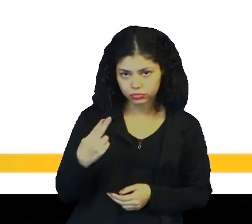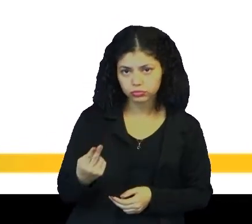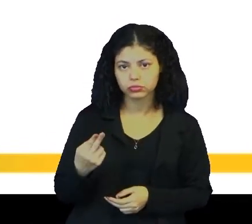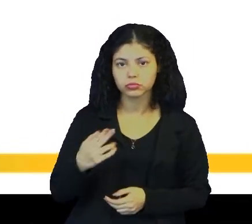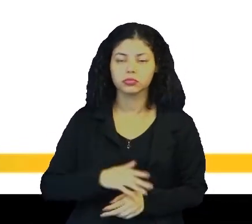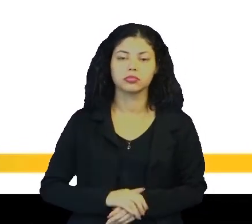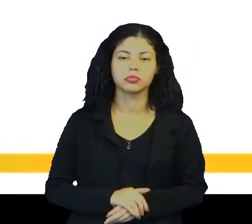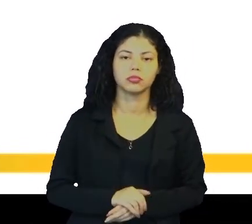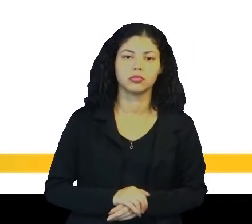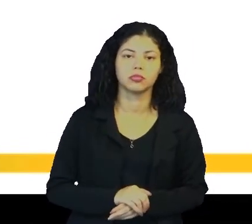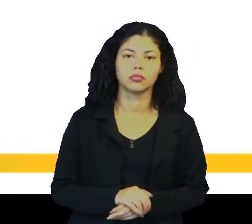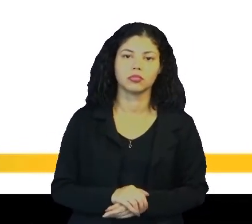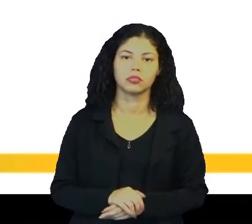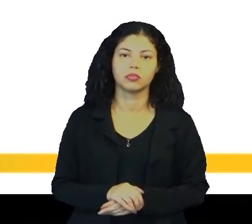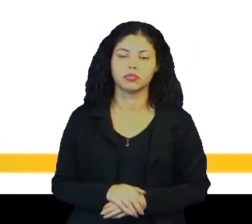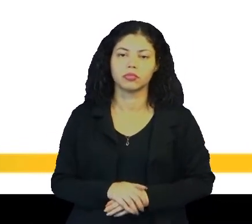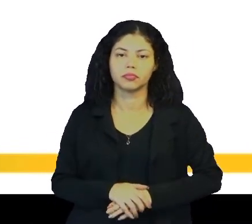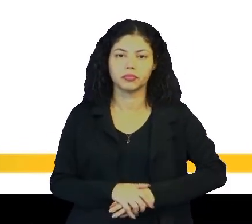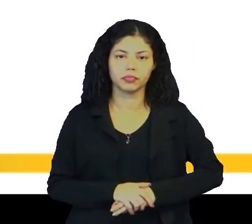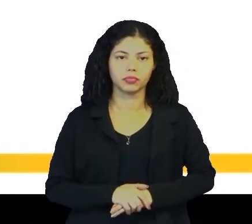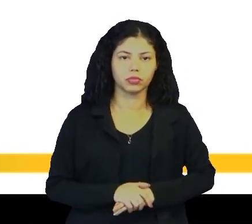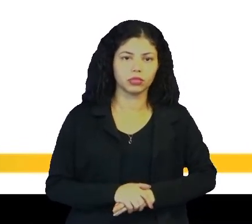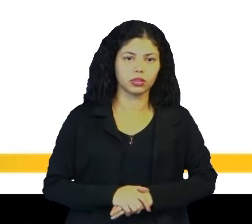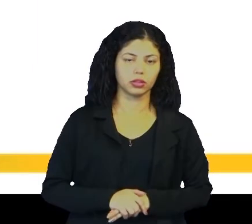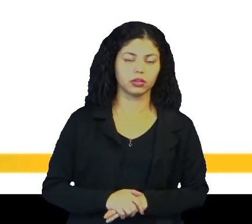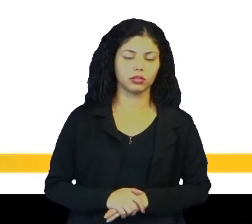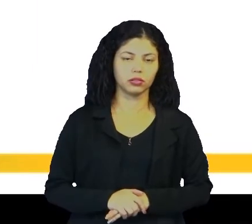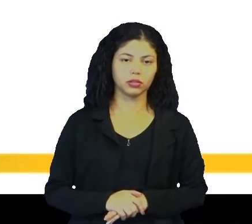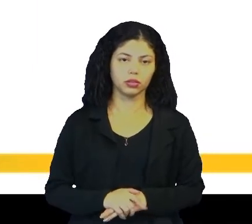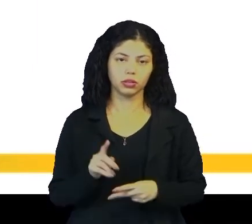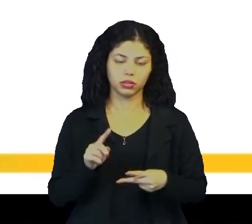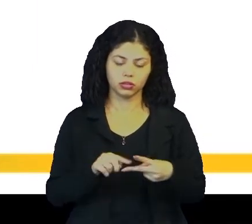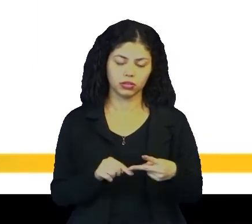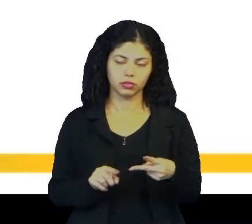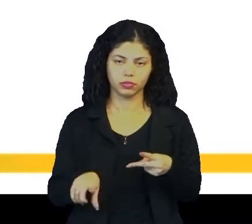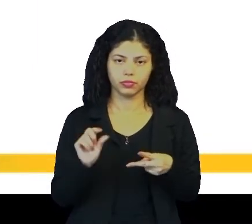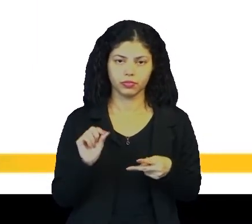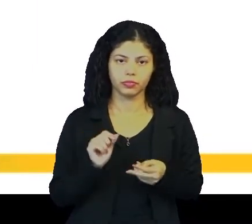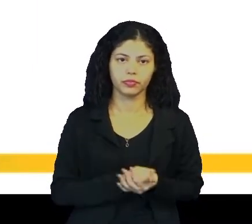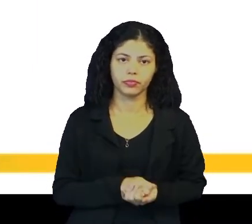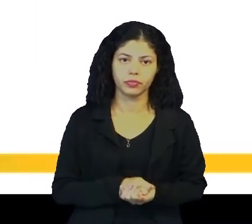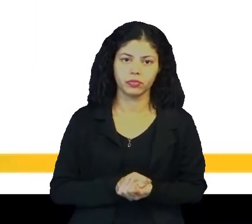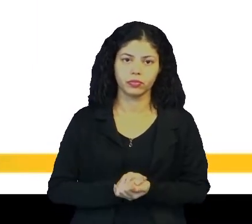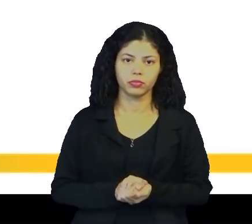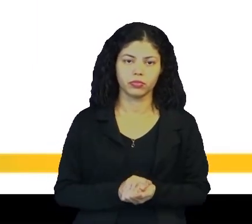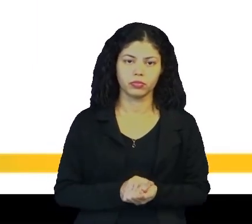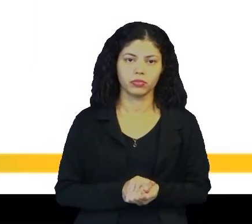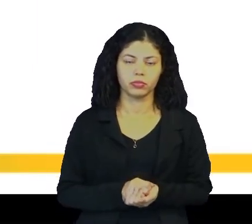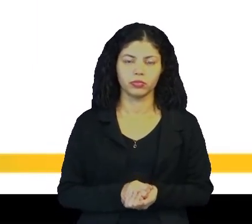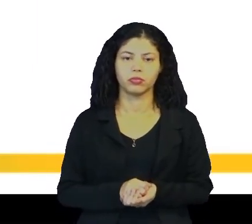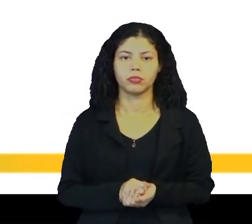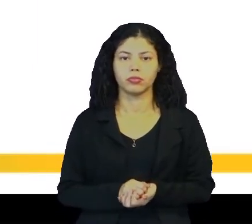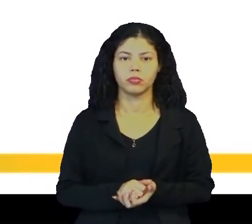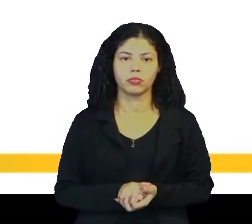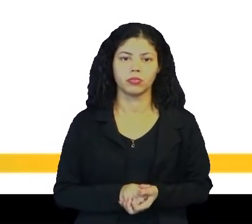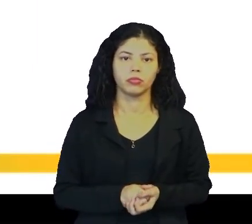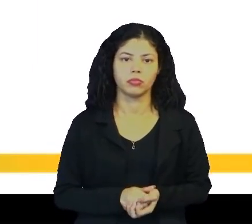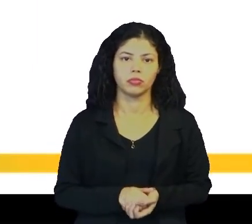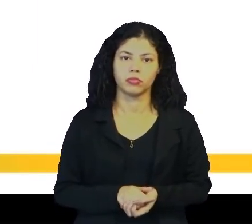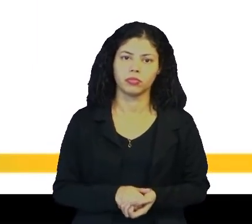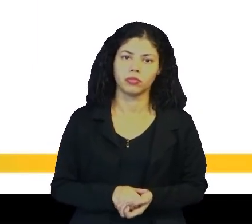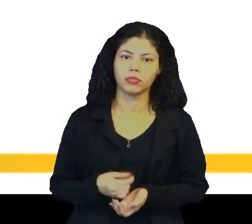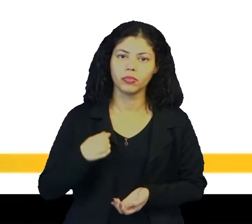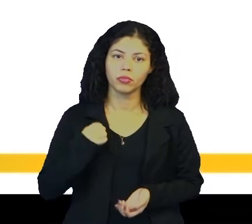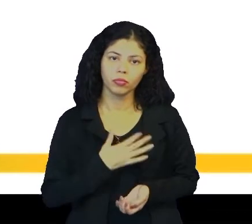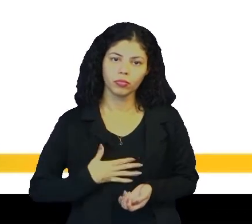a possibilidade de escolher entre duas opções. Nós temos I like my job and my